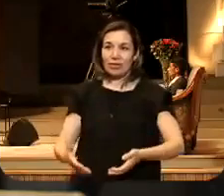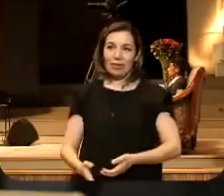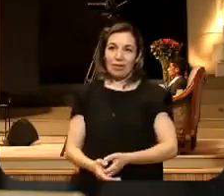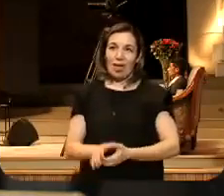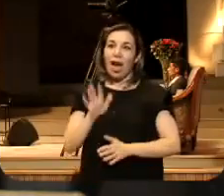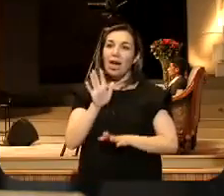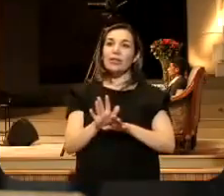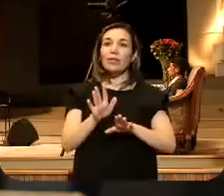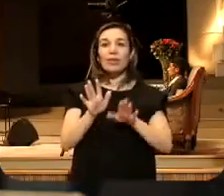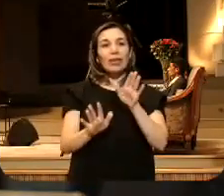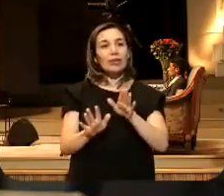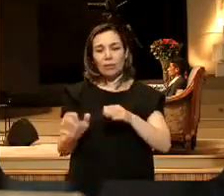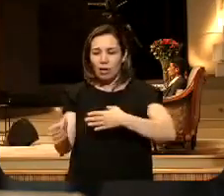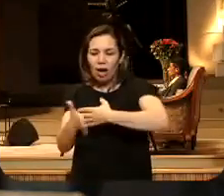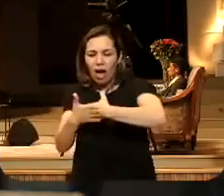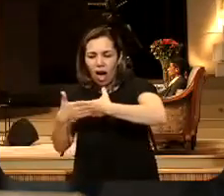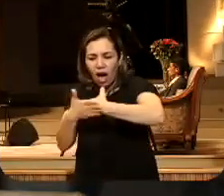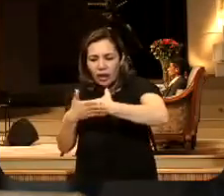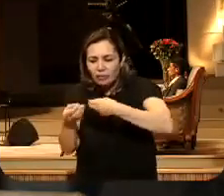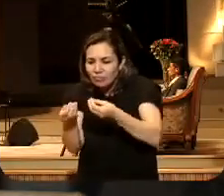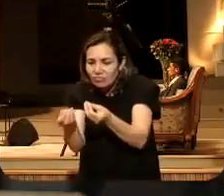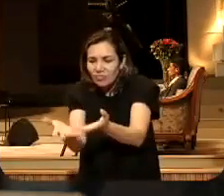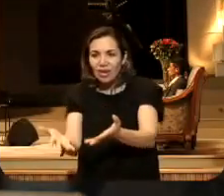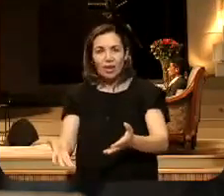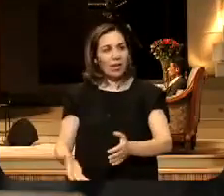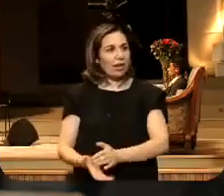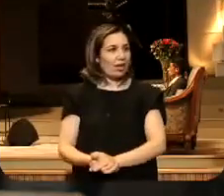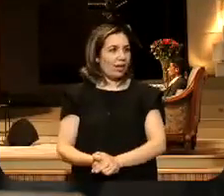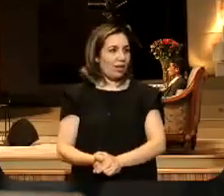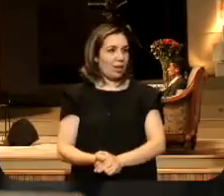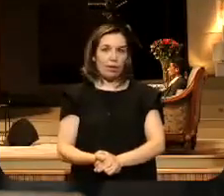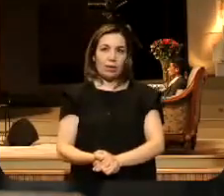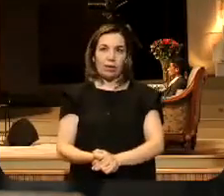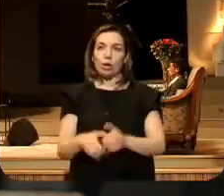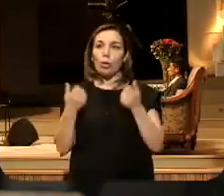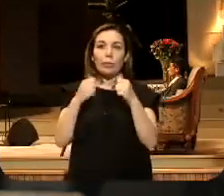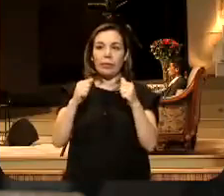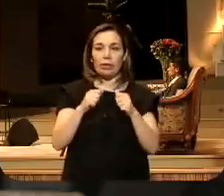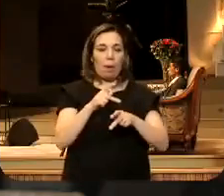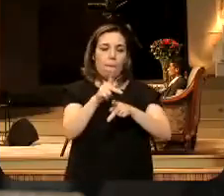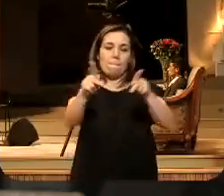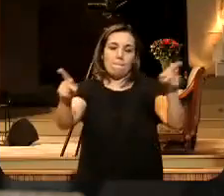Amar é cuidar. E nem sempre a gente gosta.